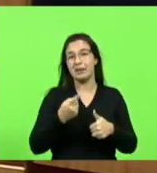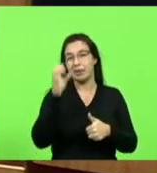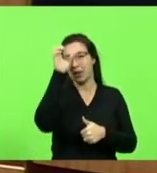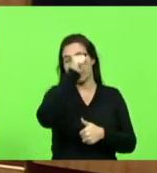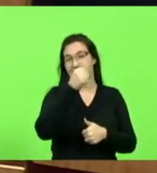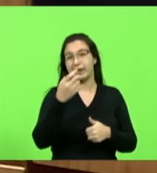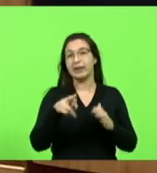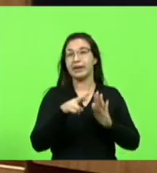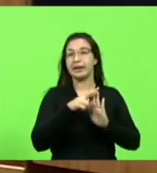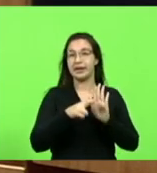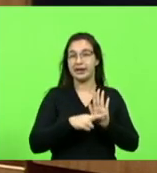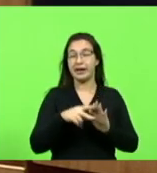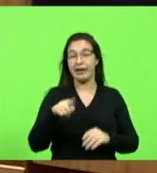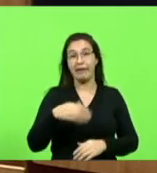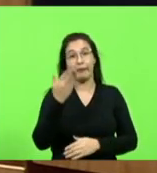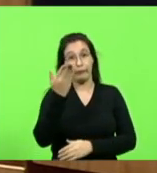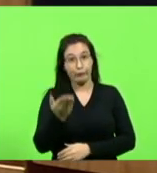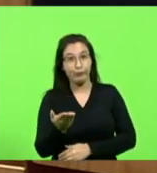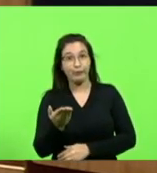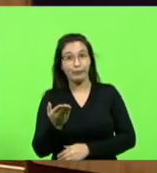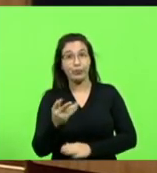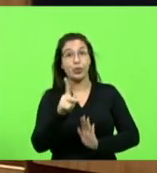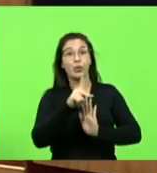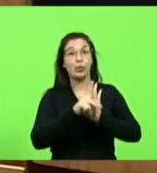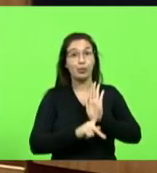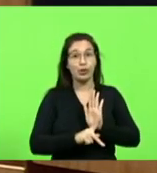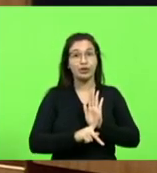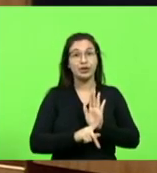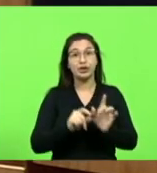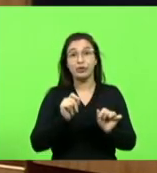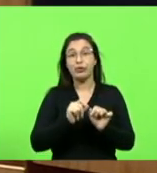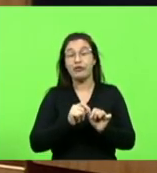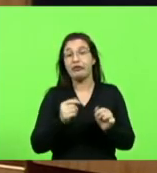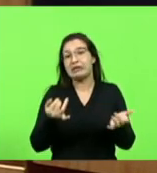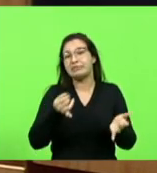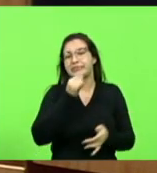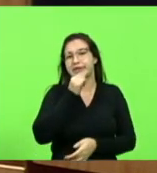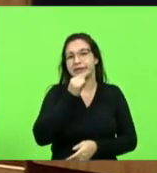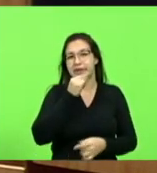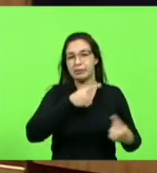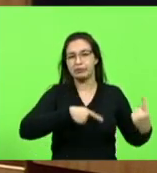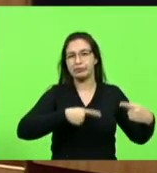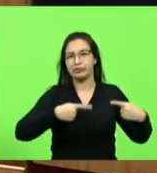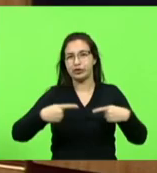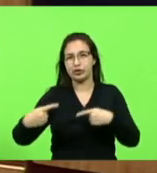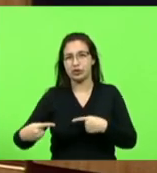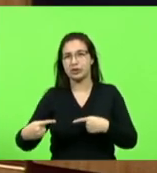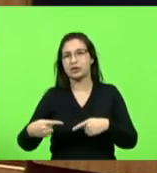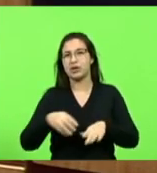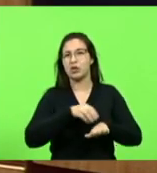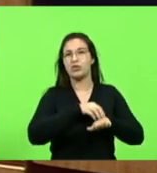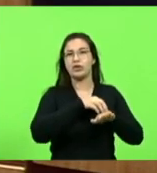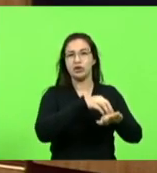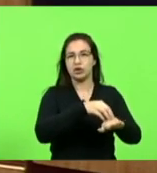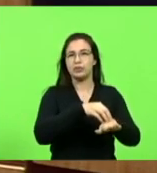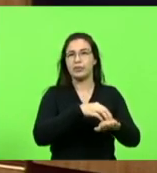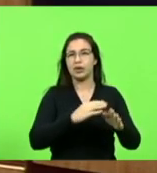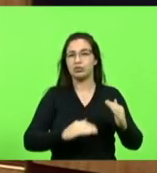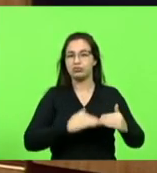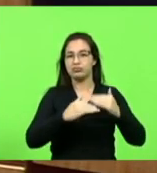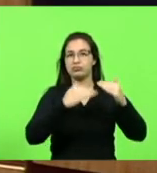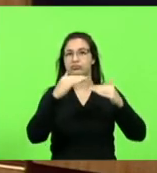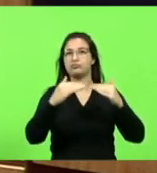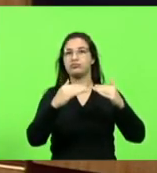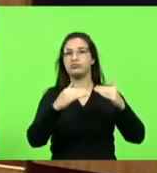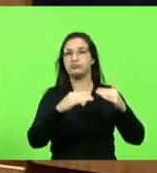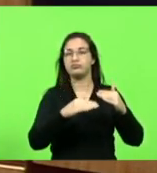senhor, que nesse projeto não fez, por exemplo, a discussão acontecer na Transporte e Desenvolvimento Urbano. O projeto quer